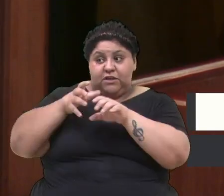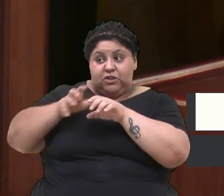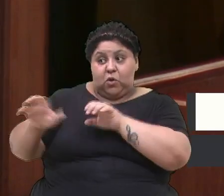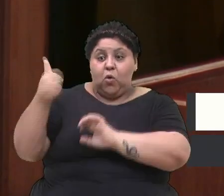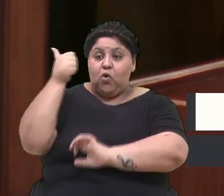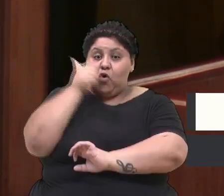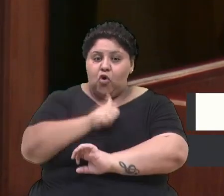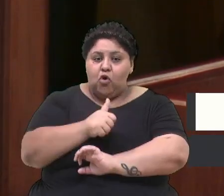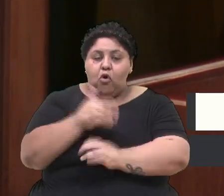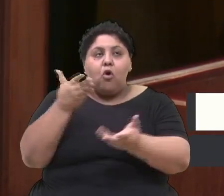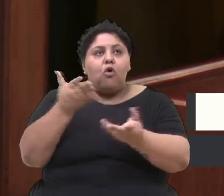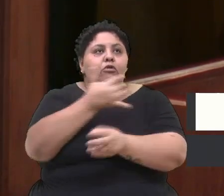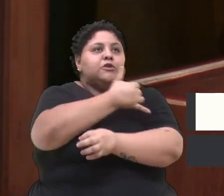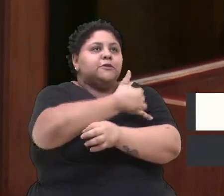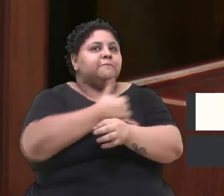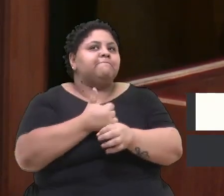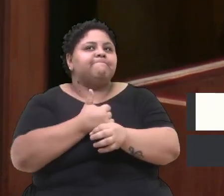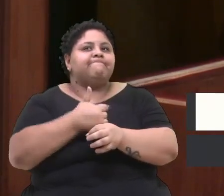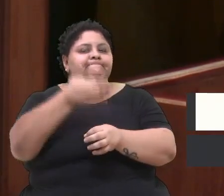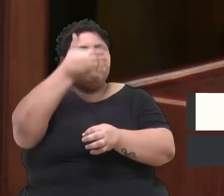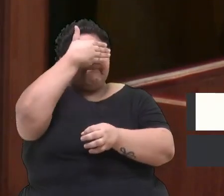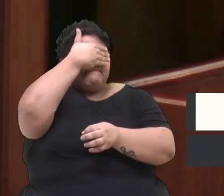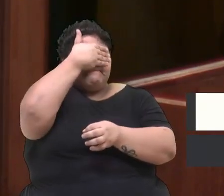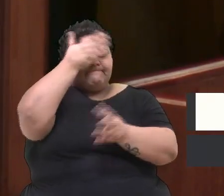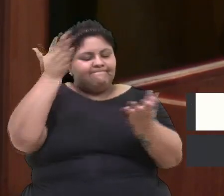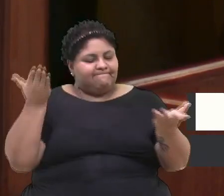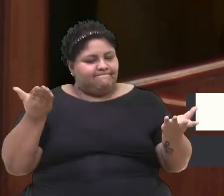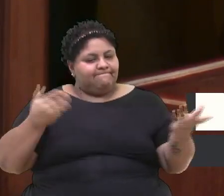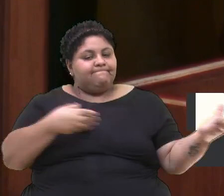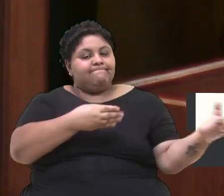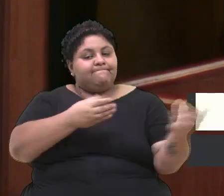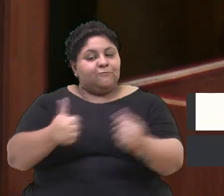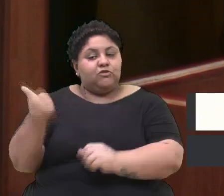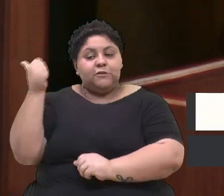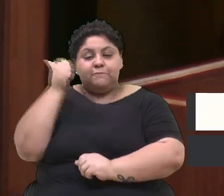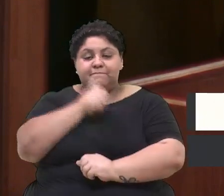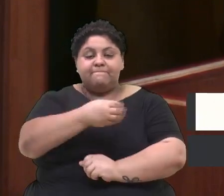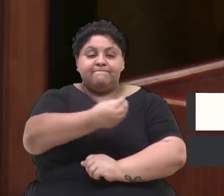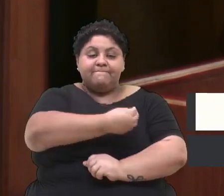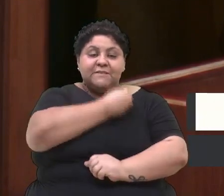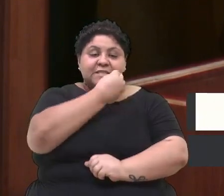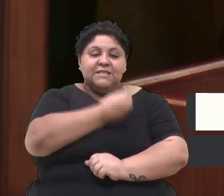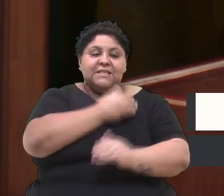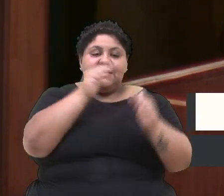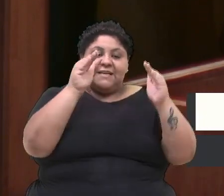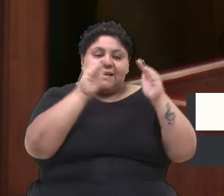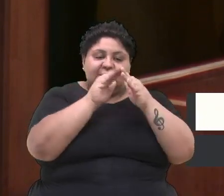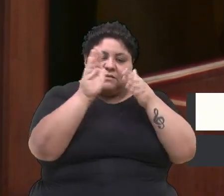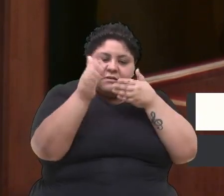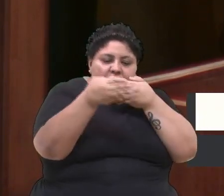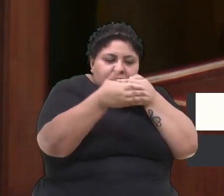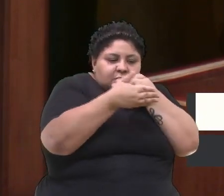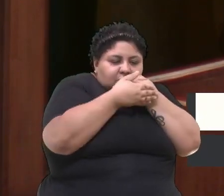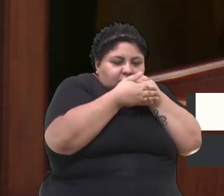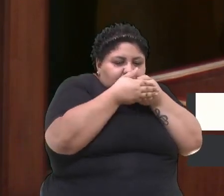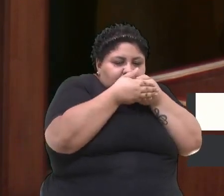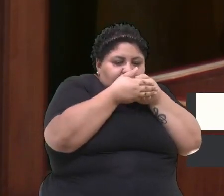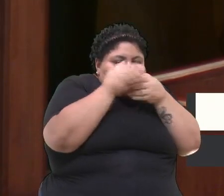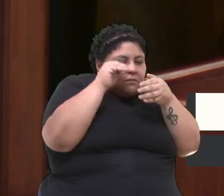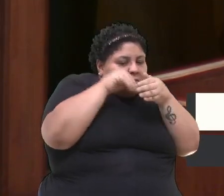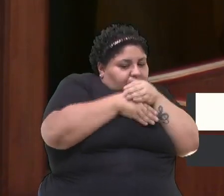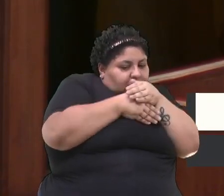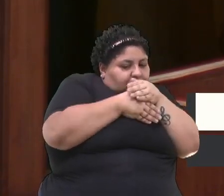passa despercebido, mas muitas mulheres hoje vivem praticamente em cárcere privado. Muitas vezes,